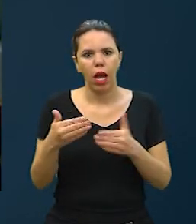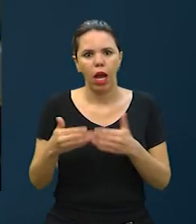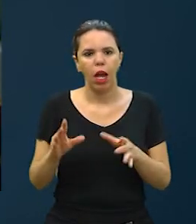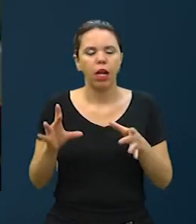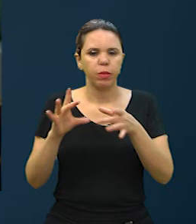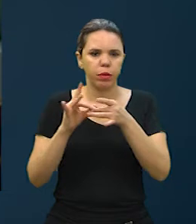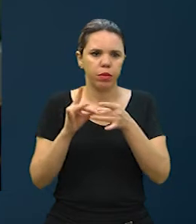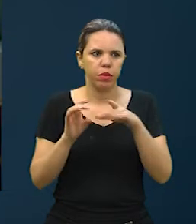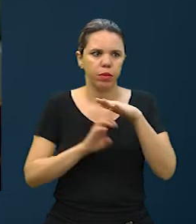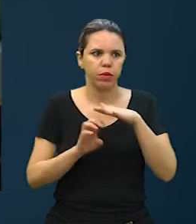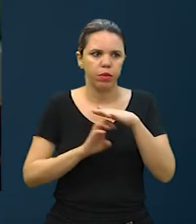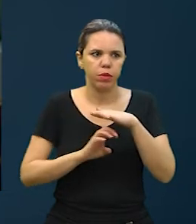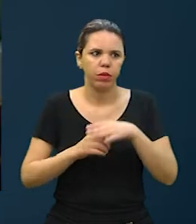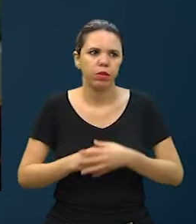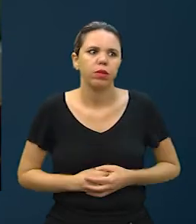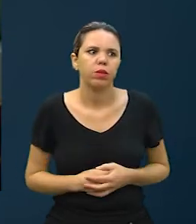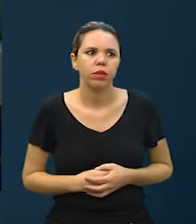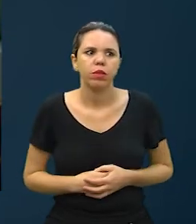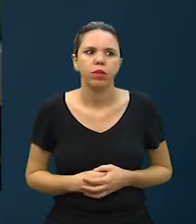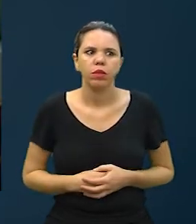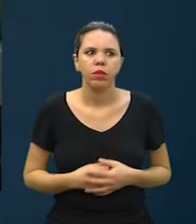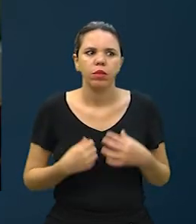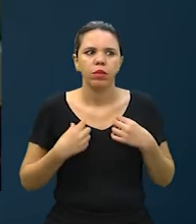montou uma sociedade,